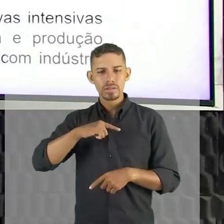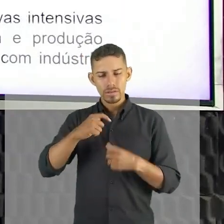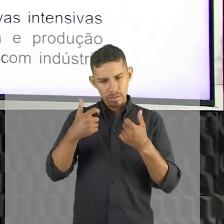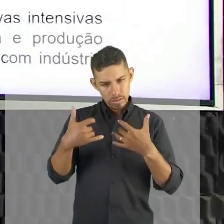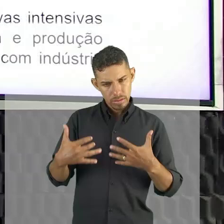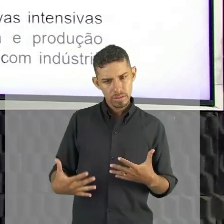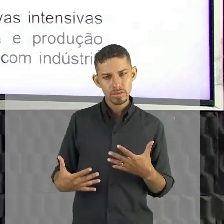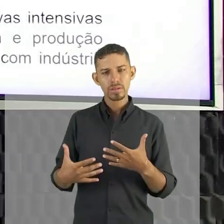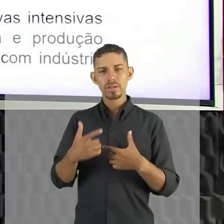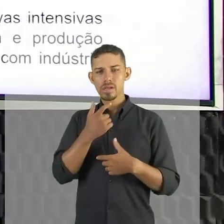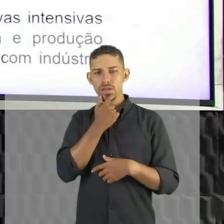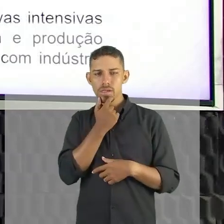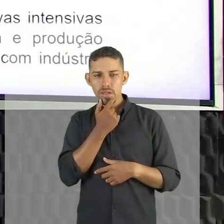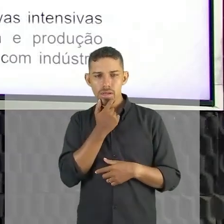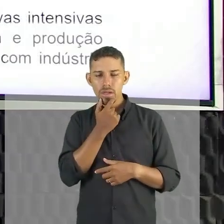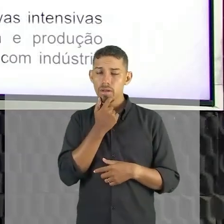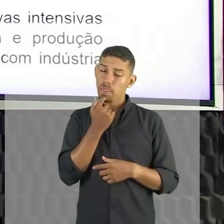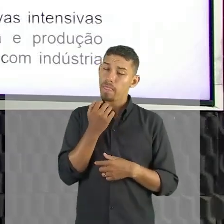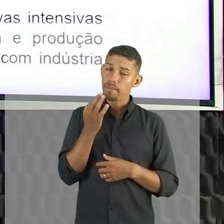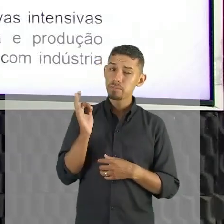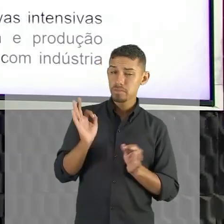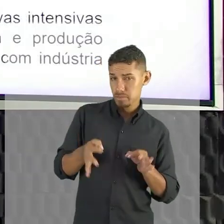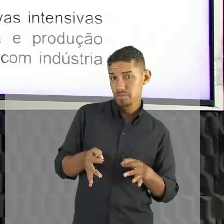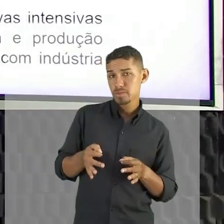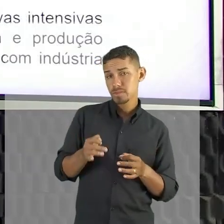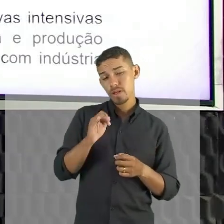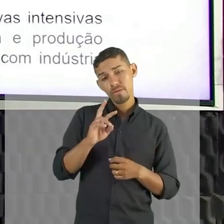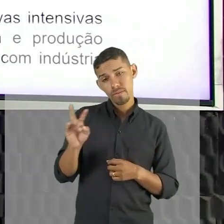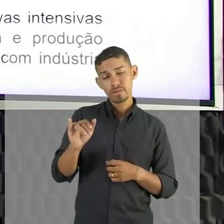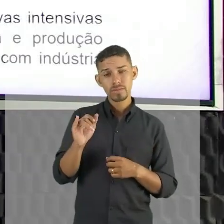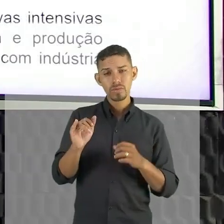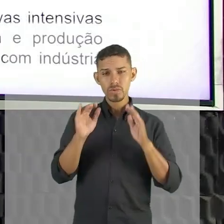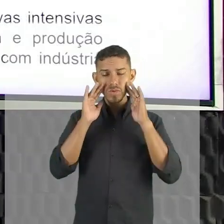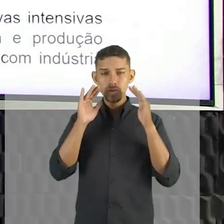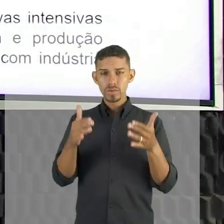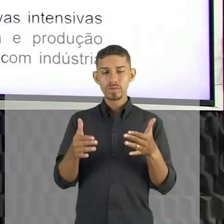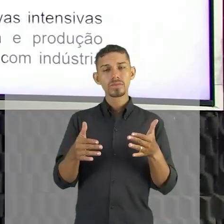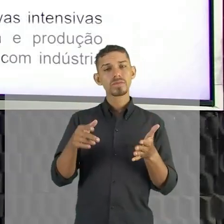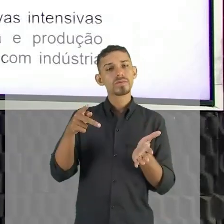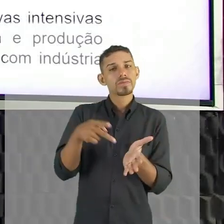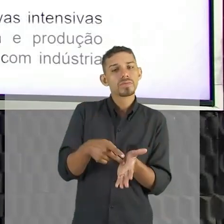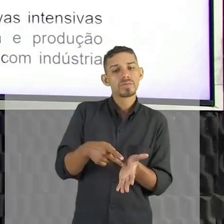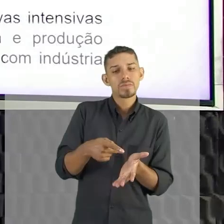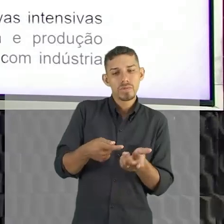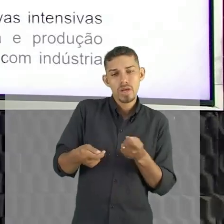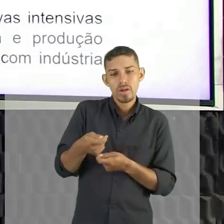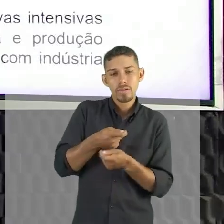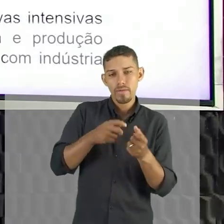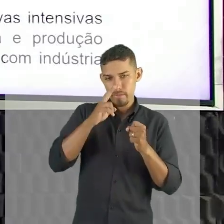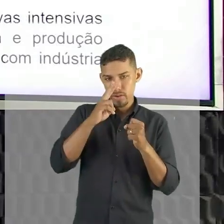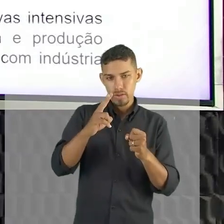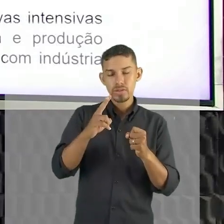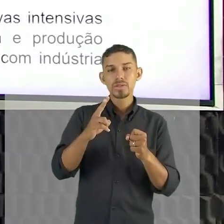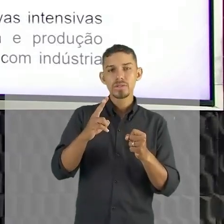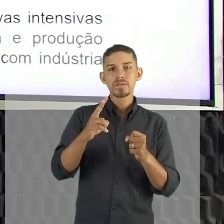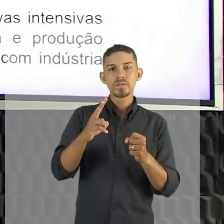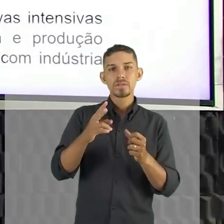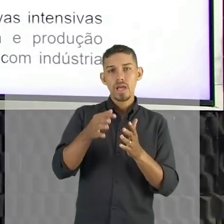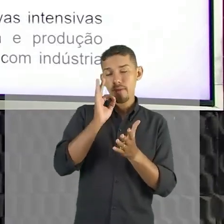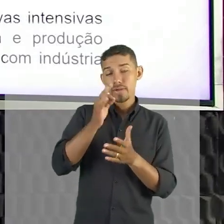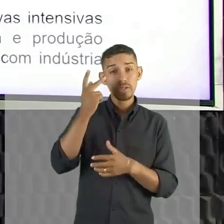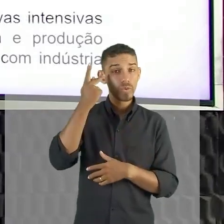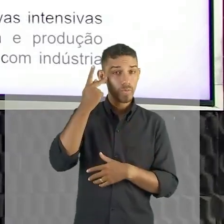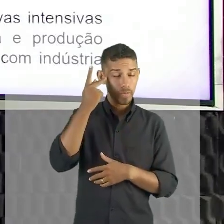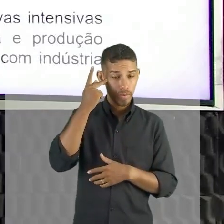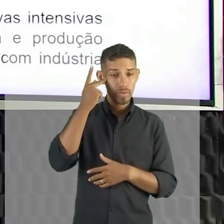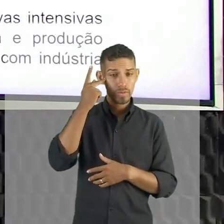pouco para vocês, a Inglaterra, certo que ela vai se concentrar exatamente aonde? Onde você tem, de fato, uma economia mais forte cafeeira, que é no São Paulo.